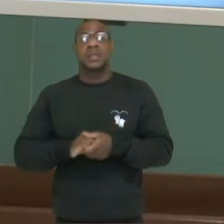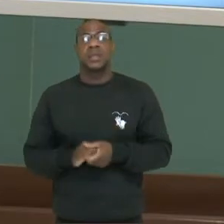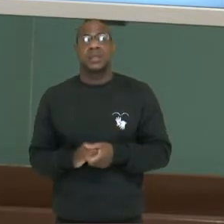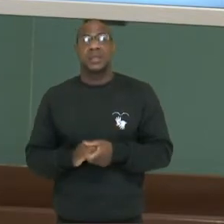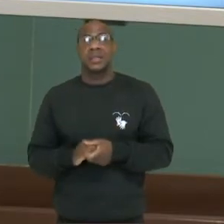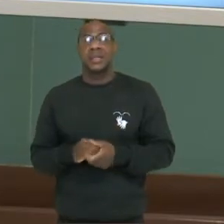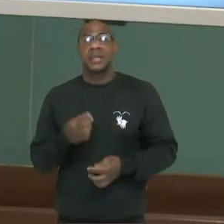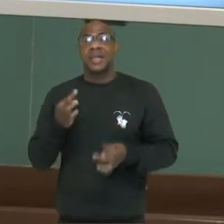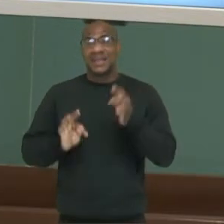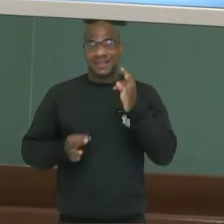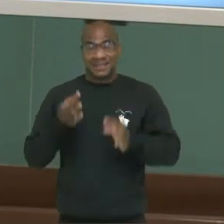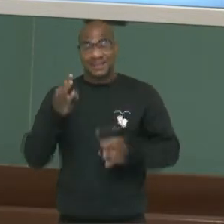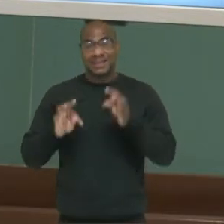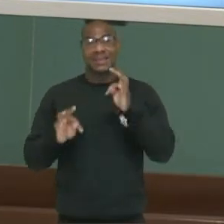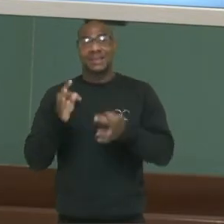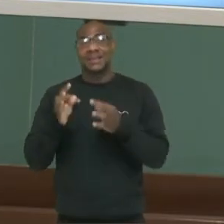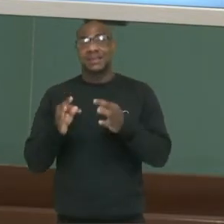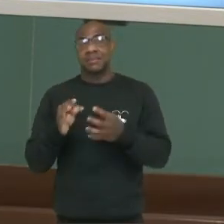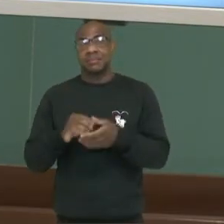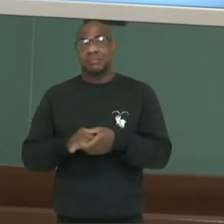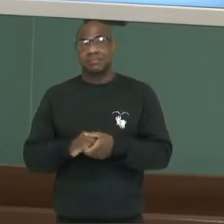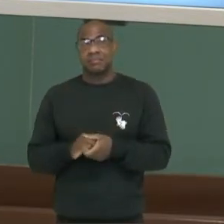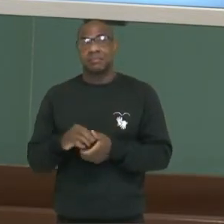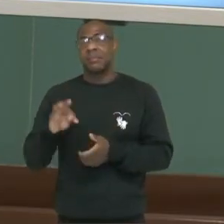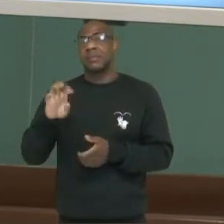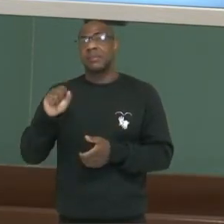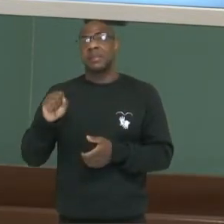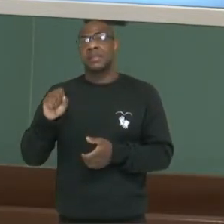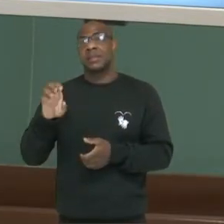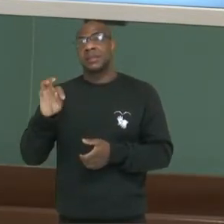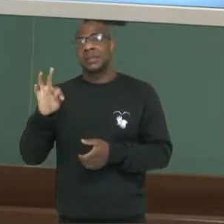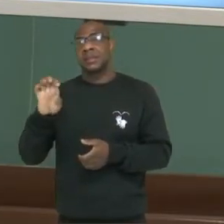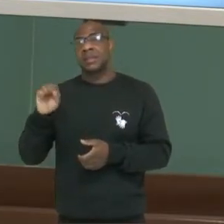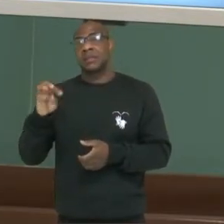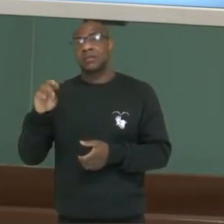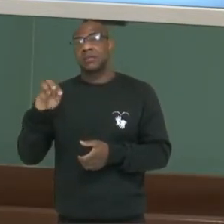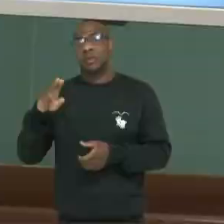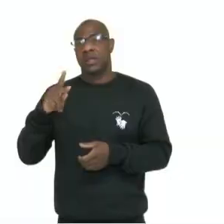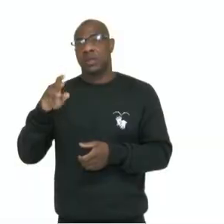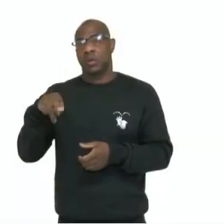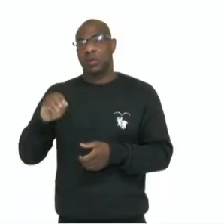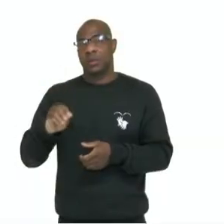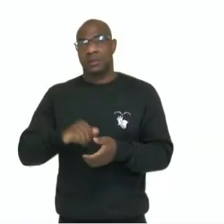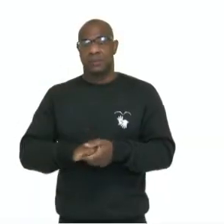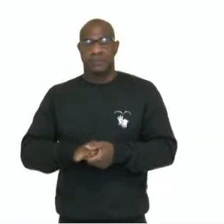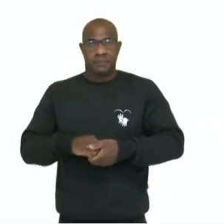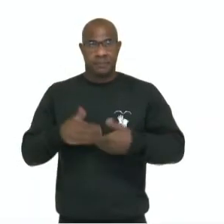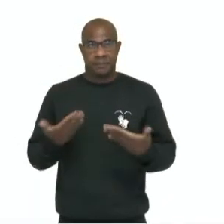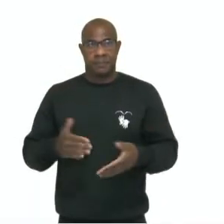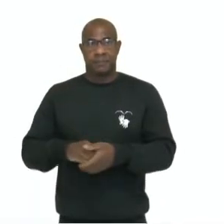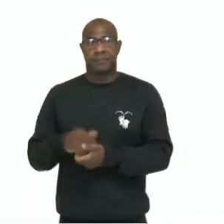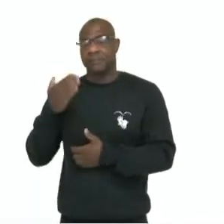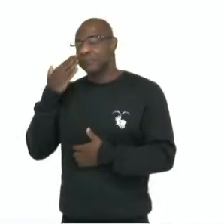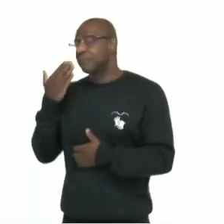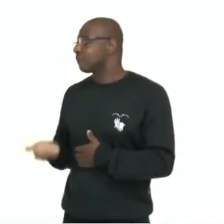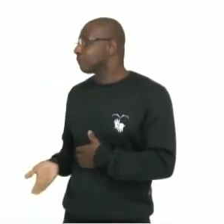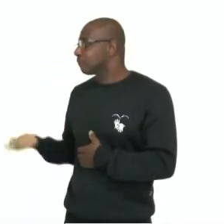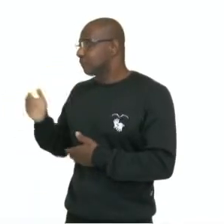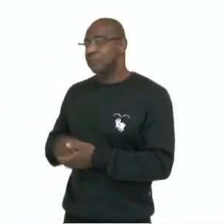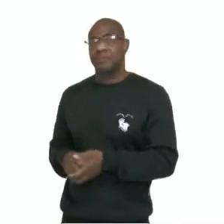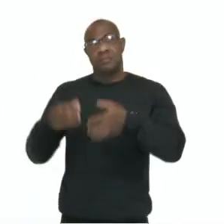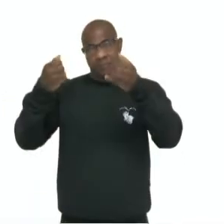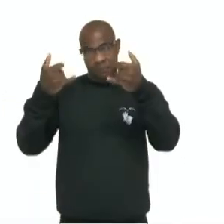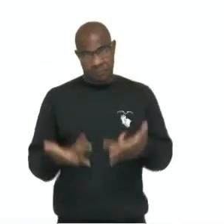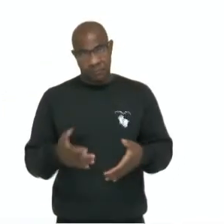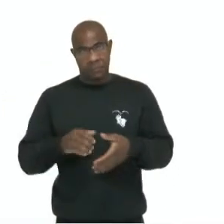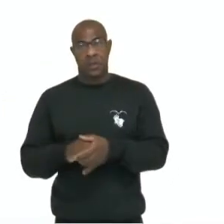produção dos espermatozoides. Vamos para uma atividade. Agora que já falamos sobre alguns hormônios e suas funções,